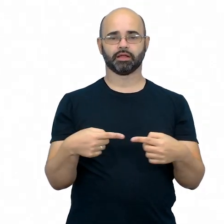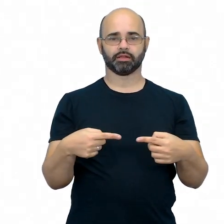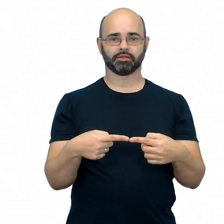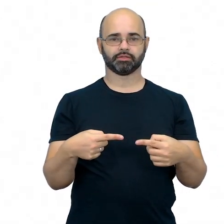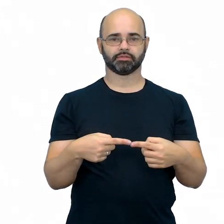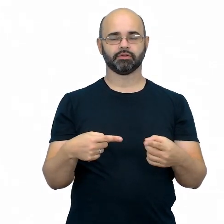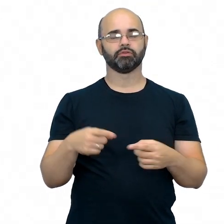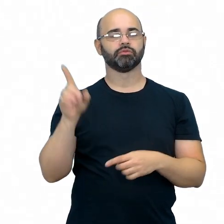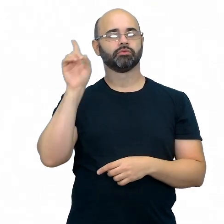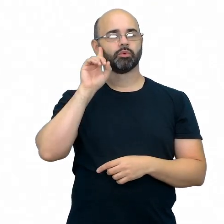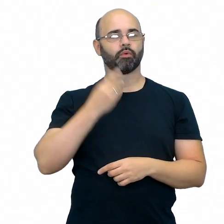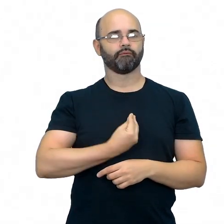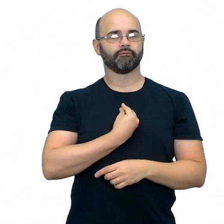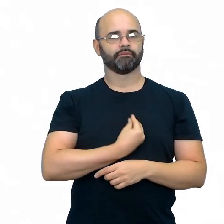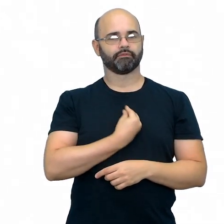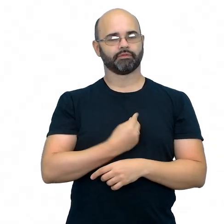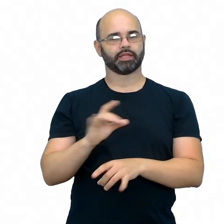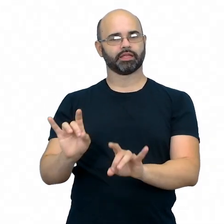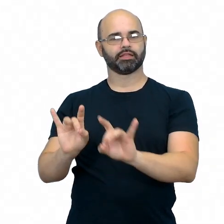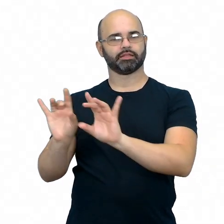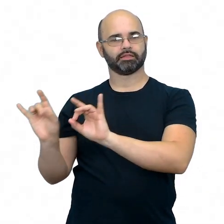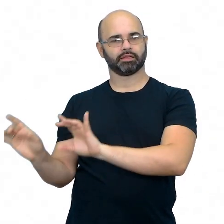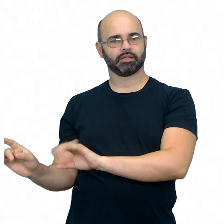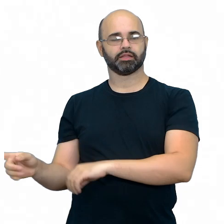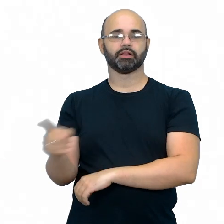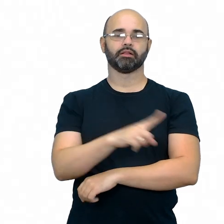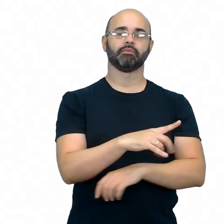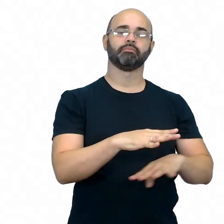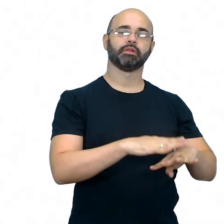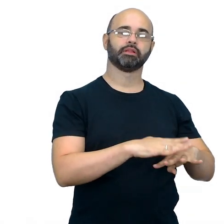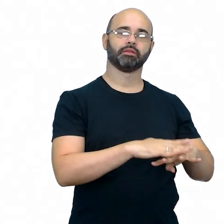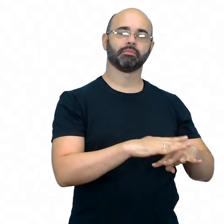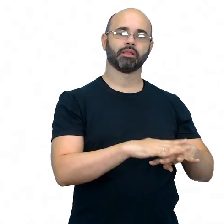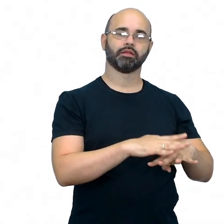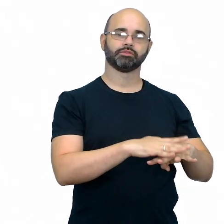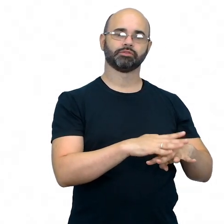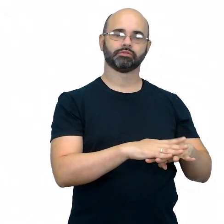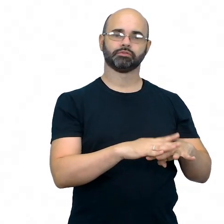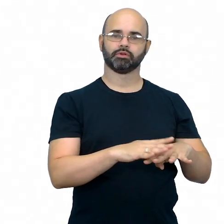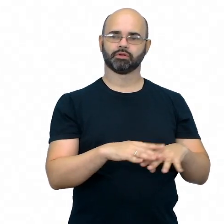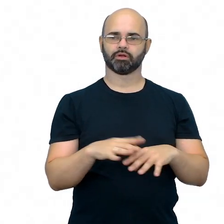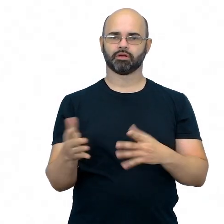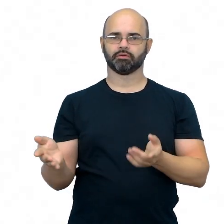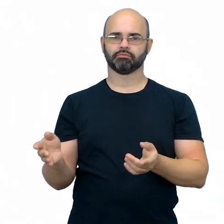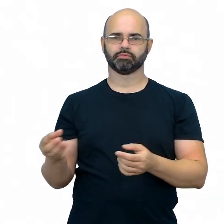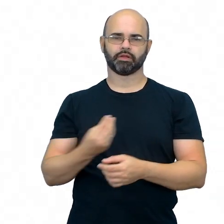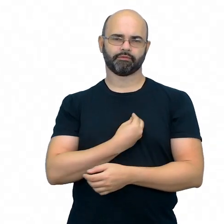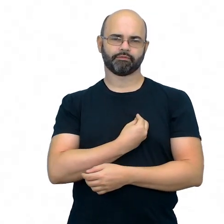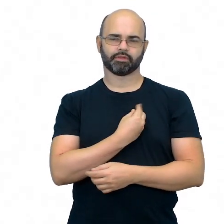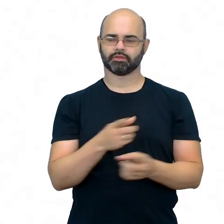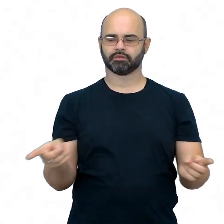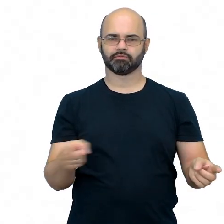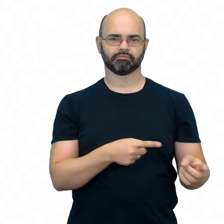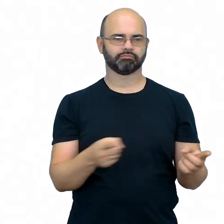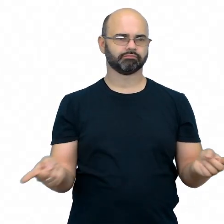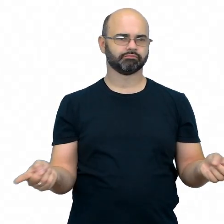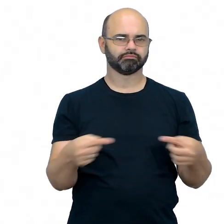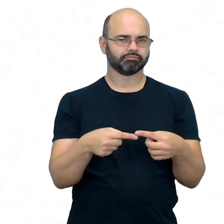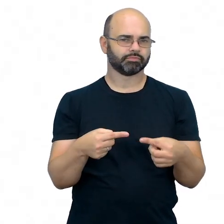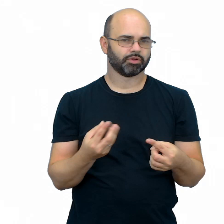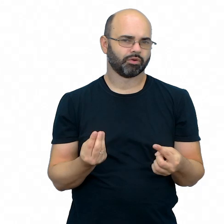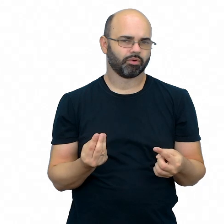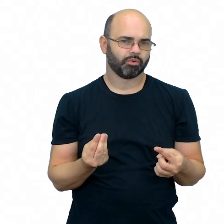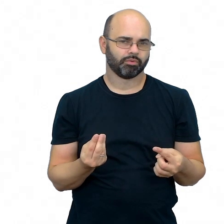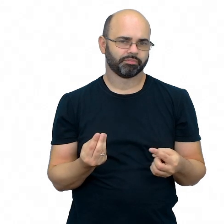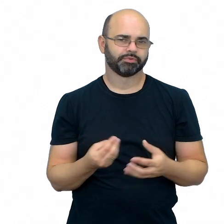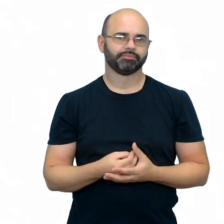com o cotidiano, né? E também o que tem por trás da razão é trazer essa divisão, é trazer o campo,